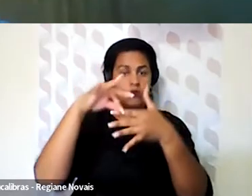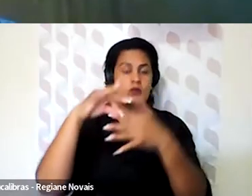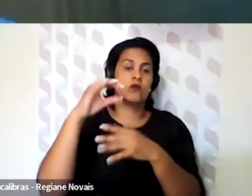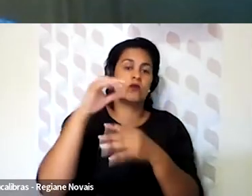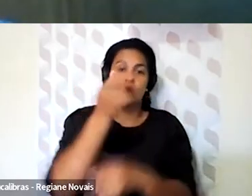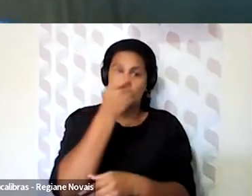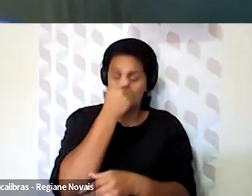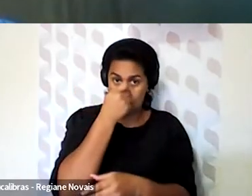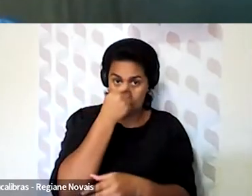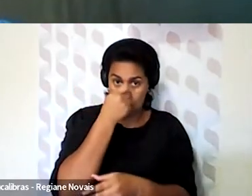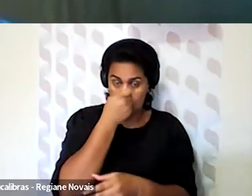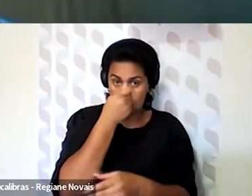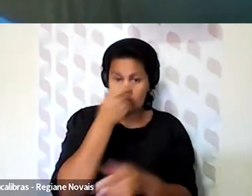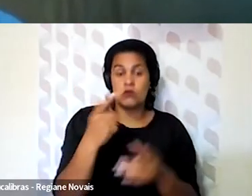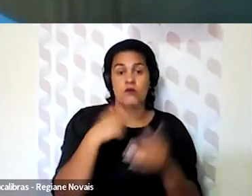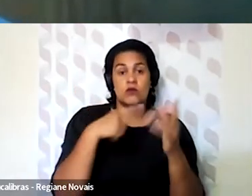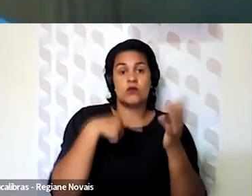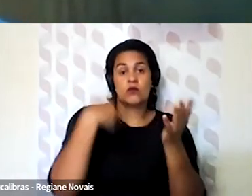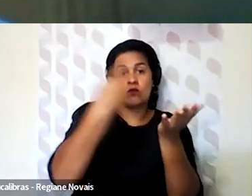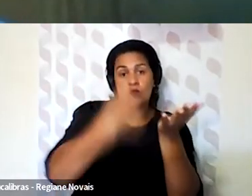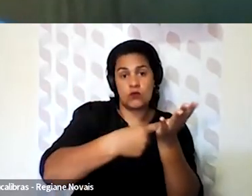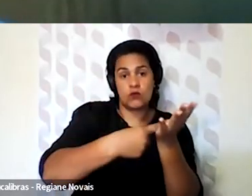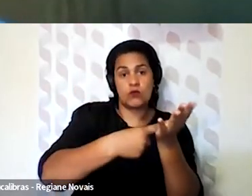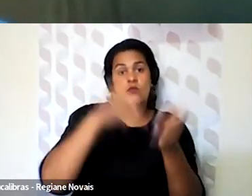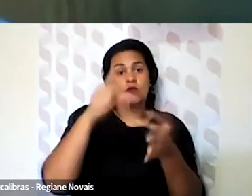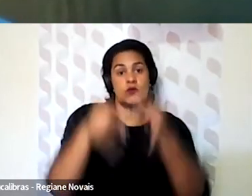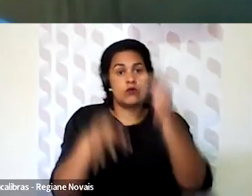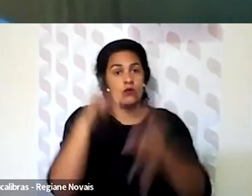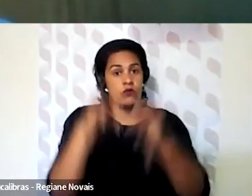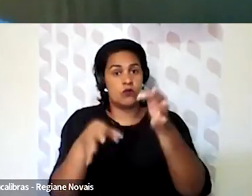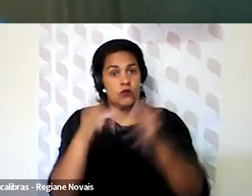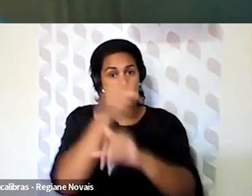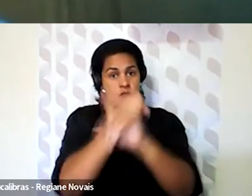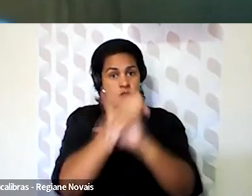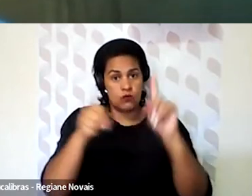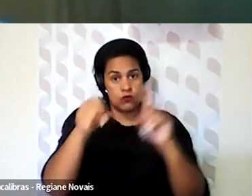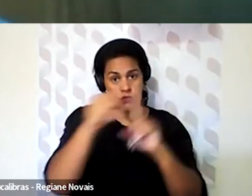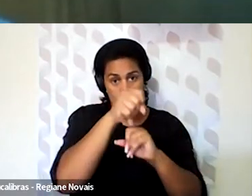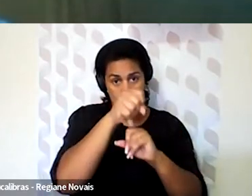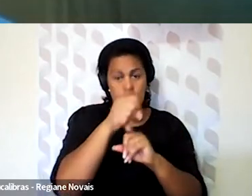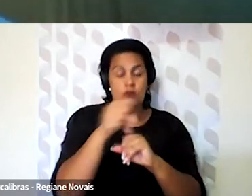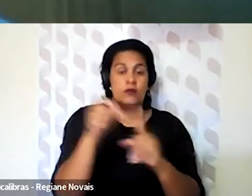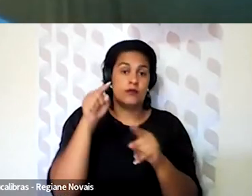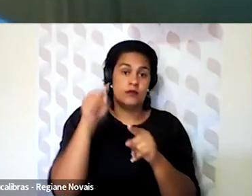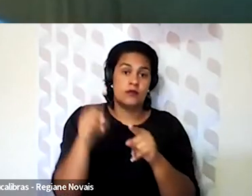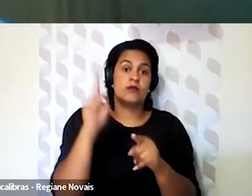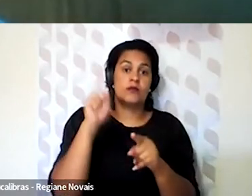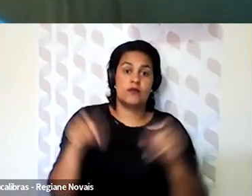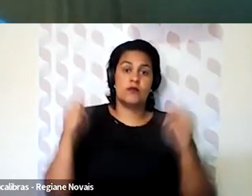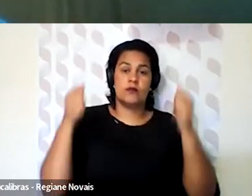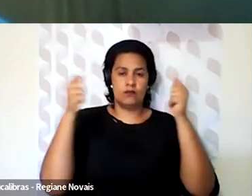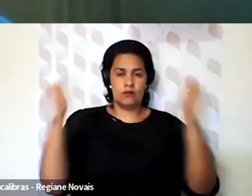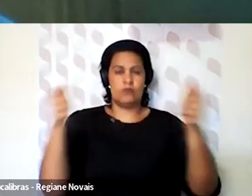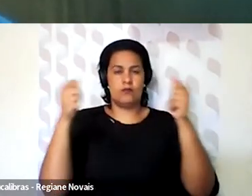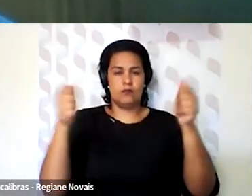compromisso com a justiça social. E eles se juntaram no Recife, o cartaz era vermelho na época, dentro